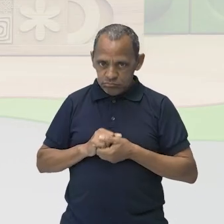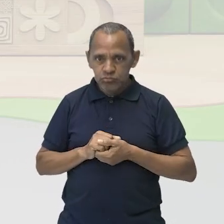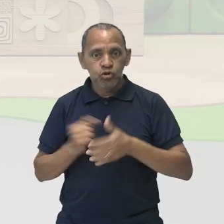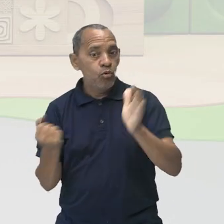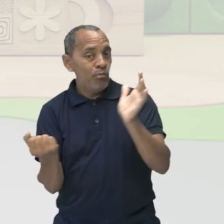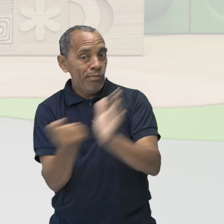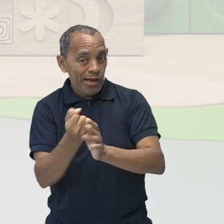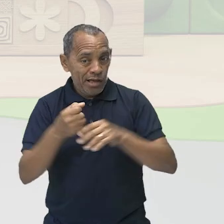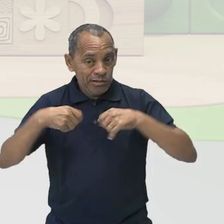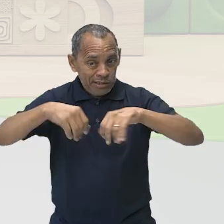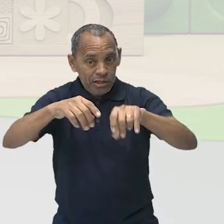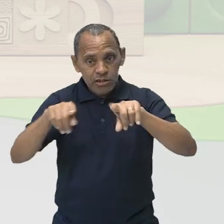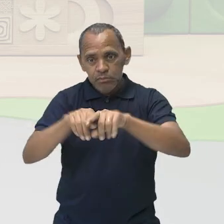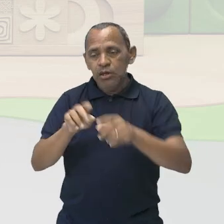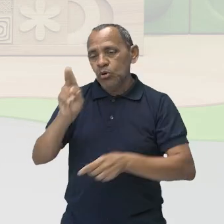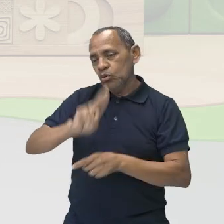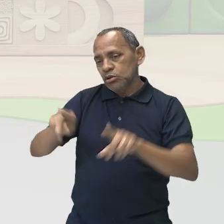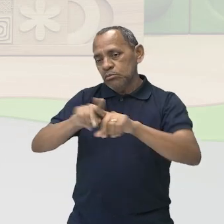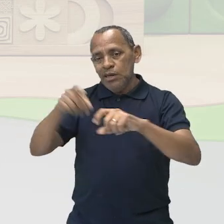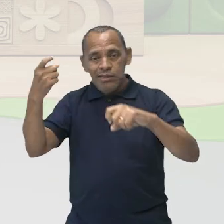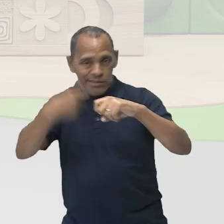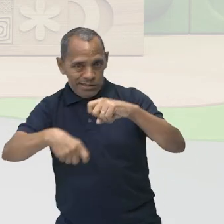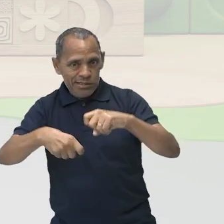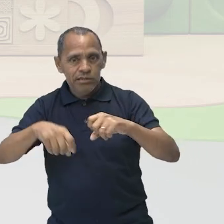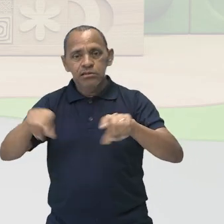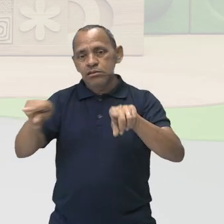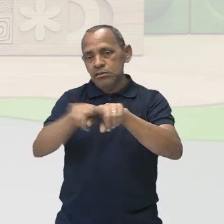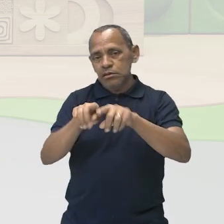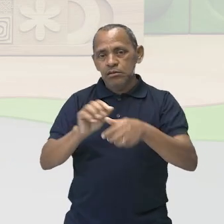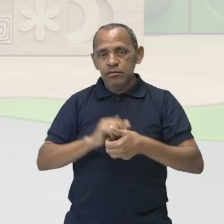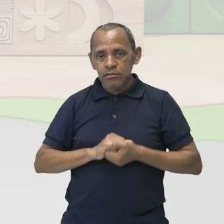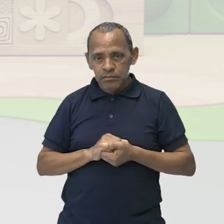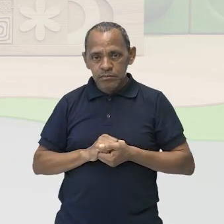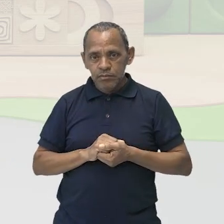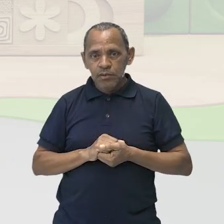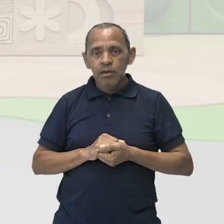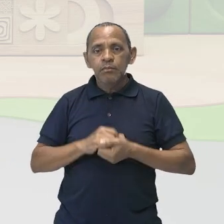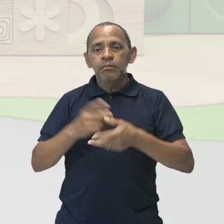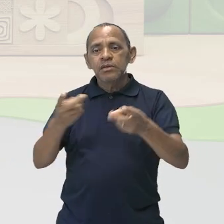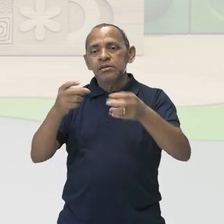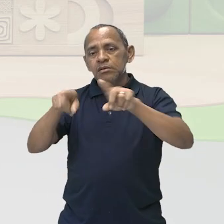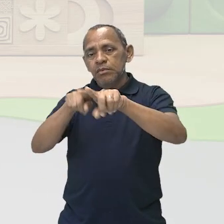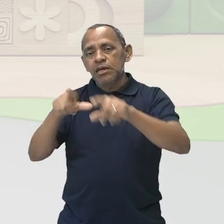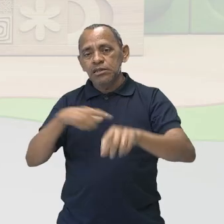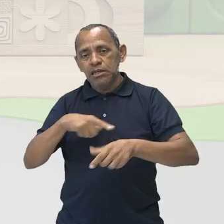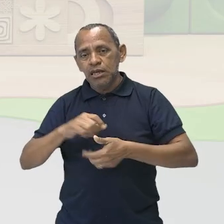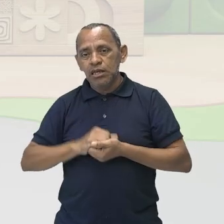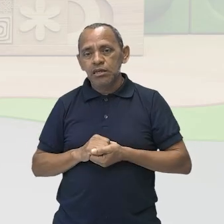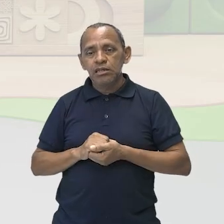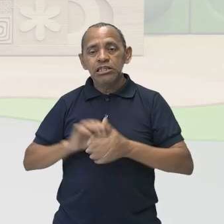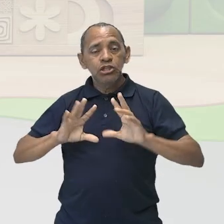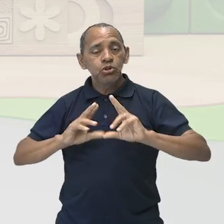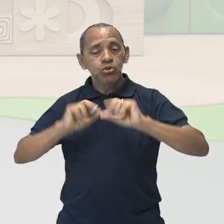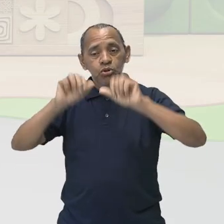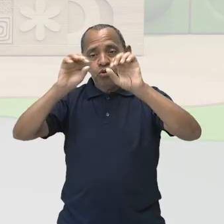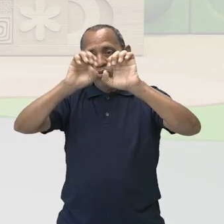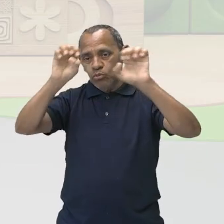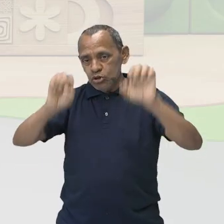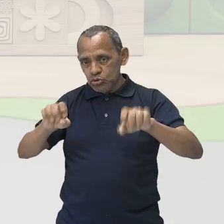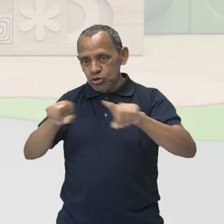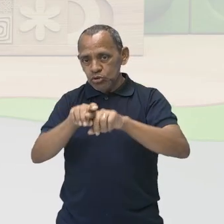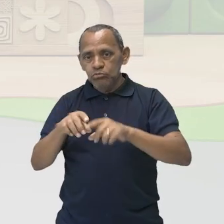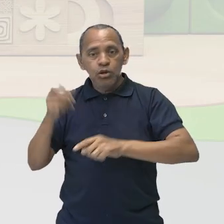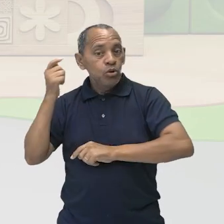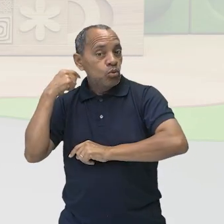para a atração de parceiros sexuais. E percebemos também que existe toda uma estrutura do